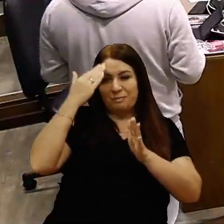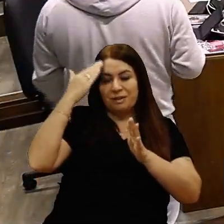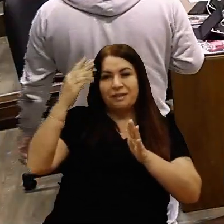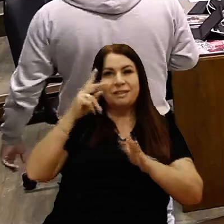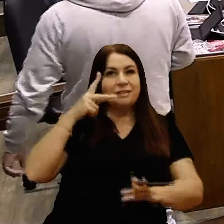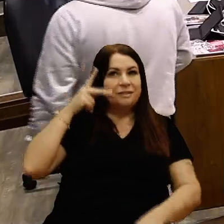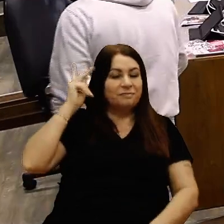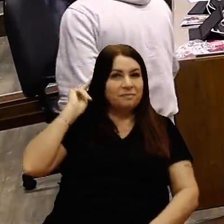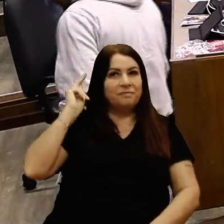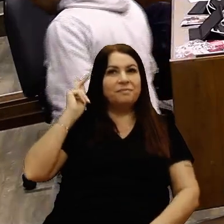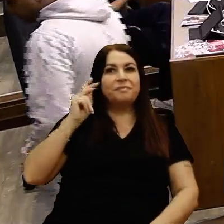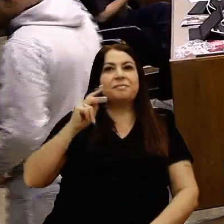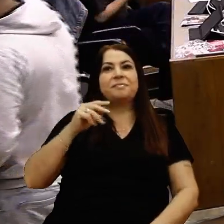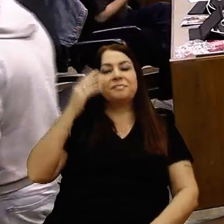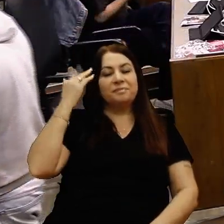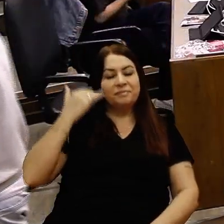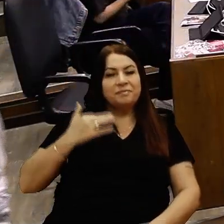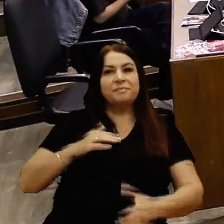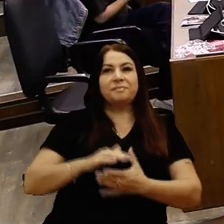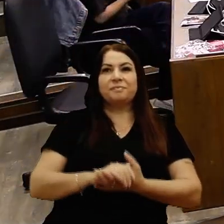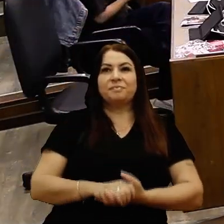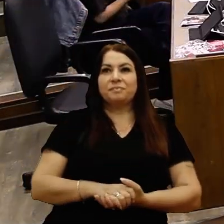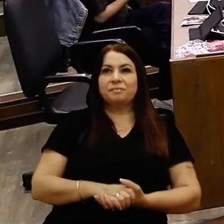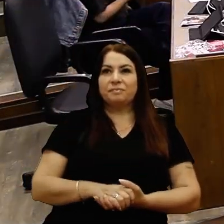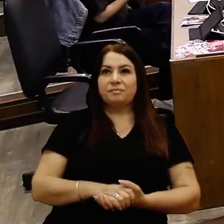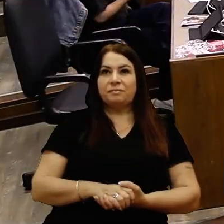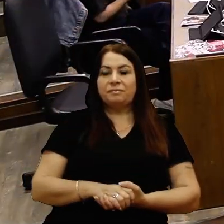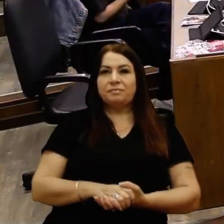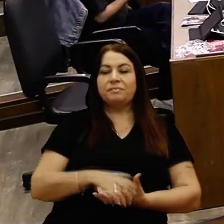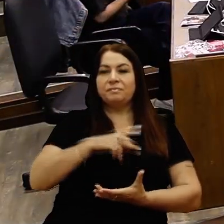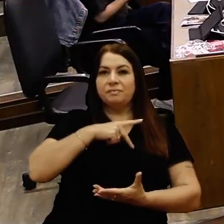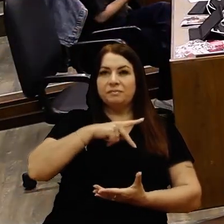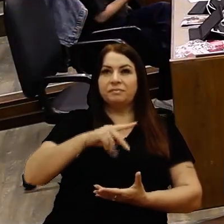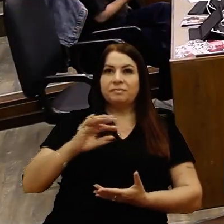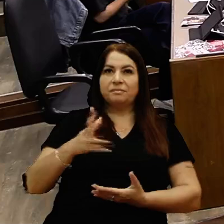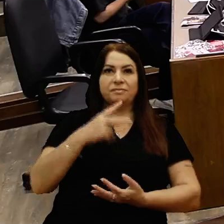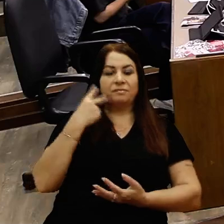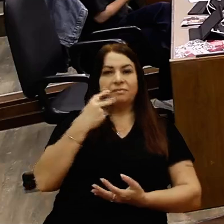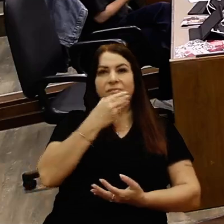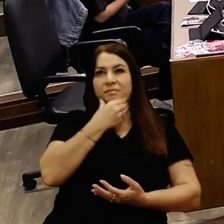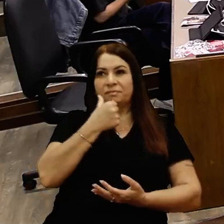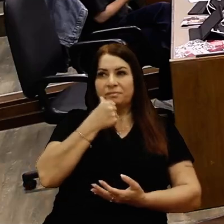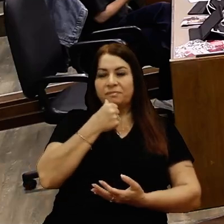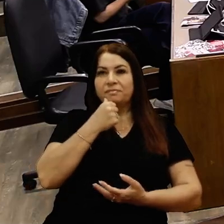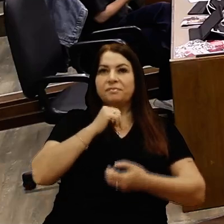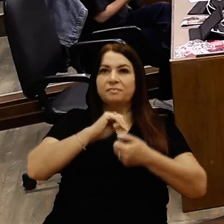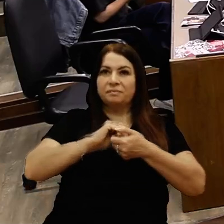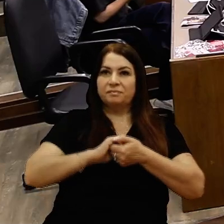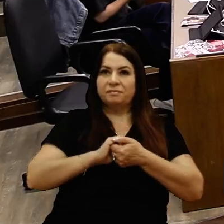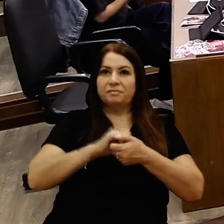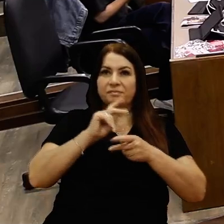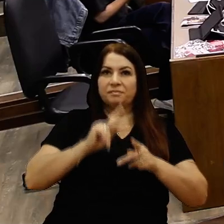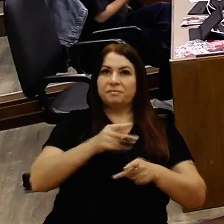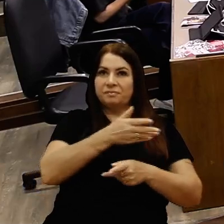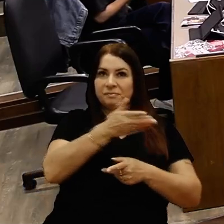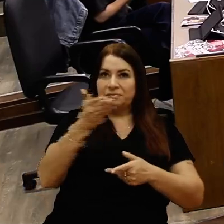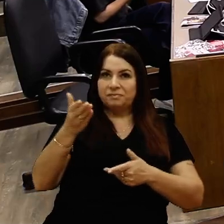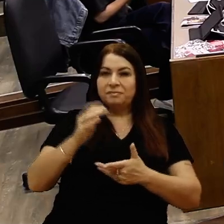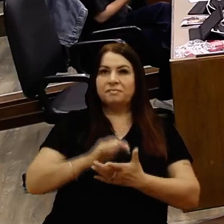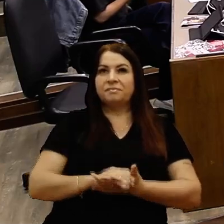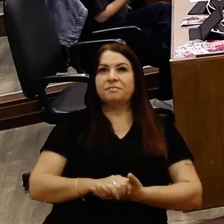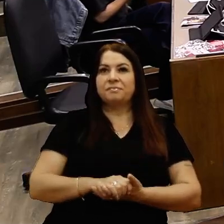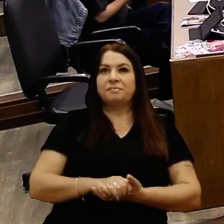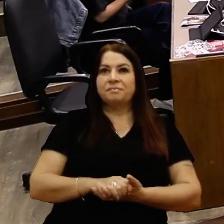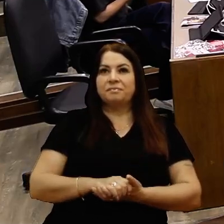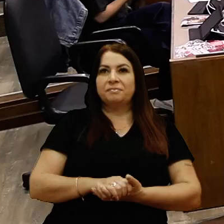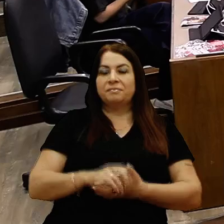Iago. Com a palavra, a vereadora Daiane Mello. Senhor presidente, senhores vereadores, saudar o pessoal que está aqui